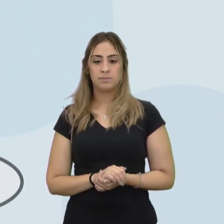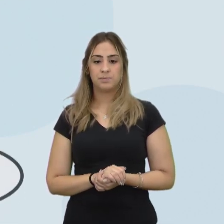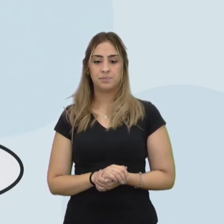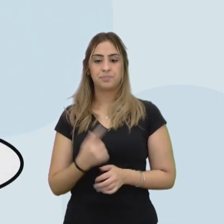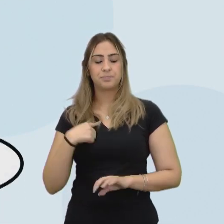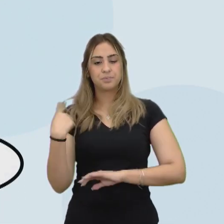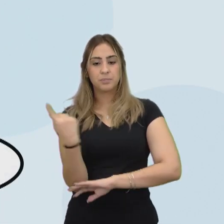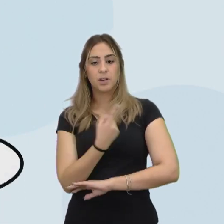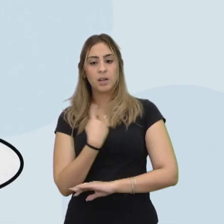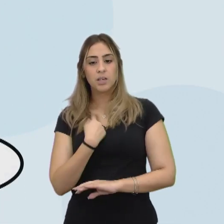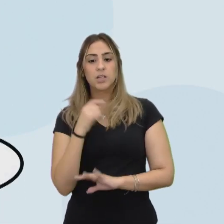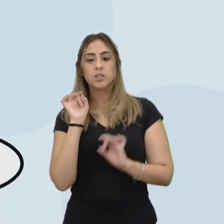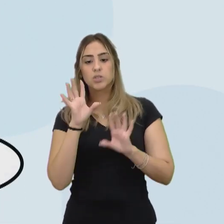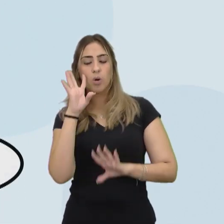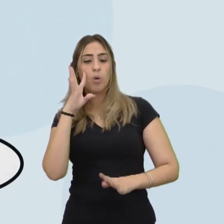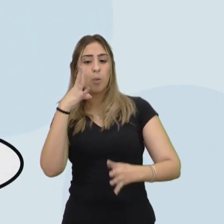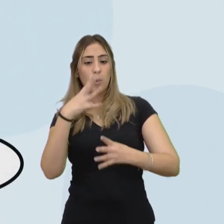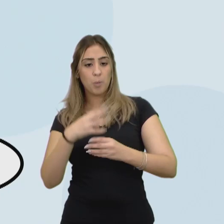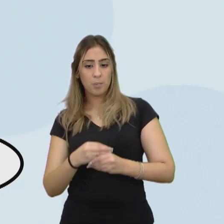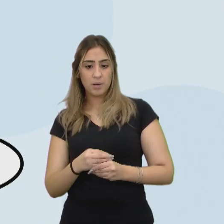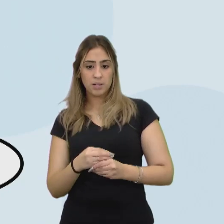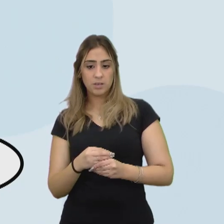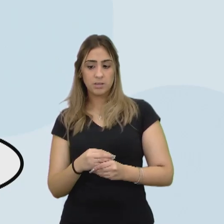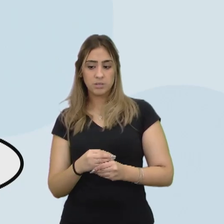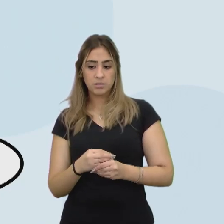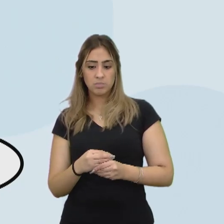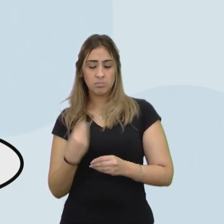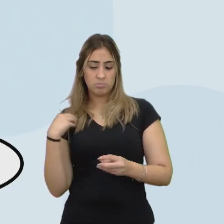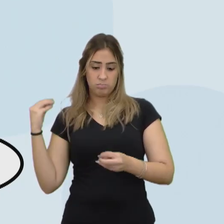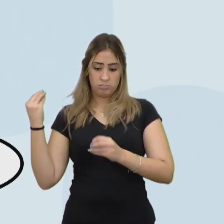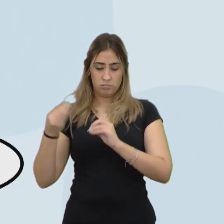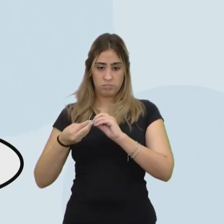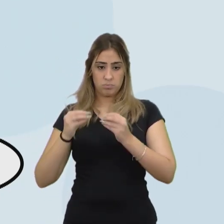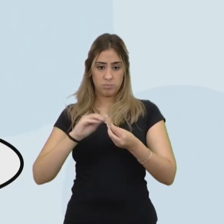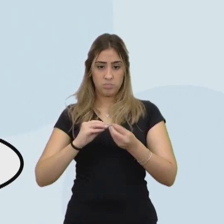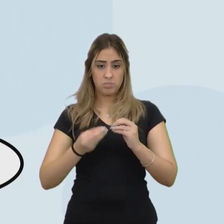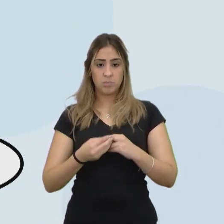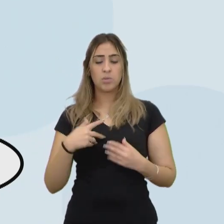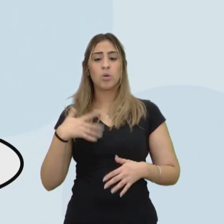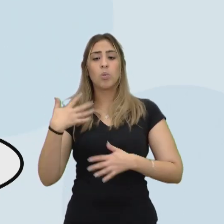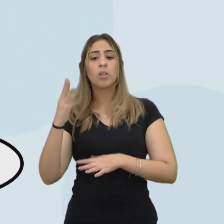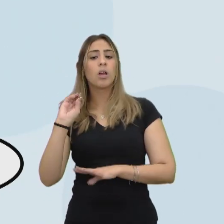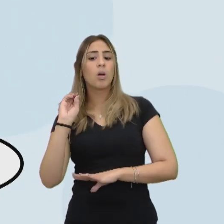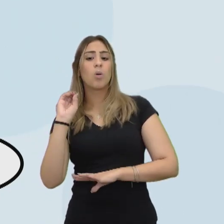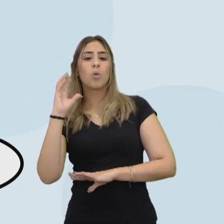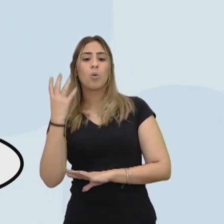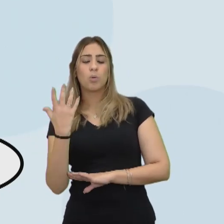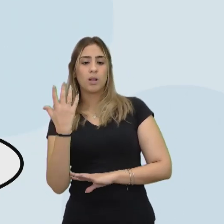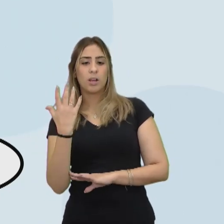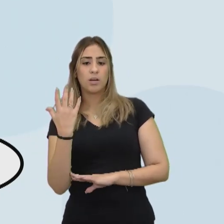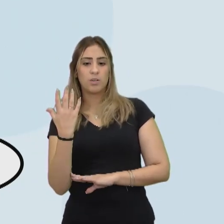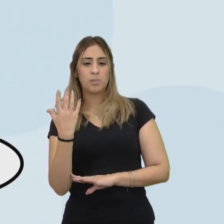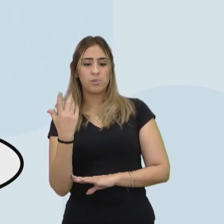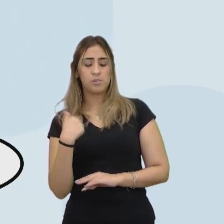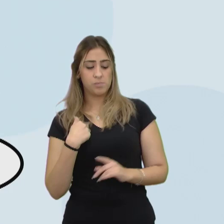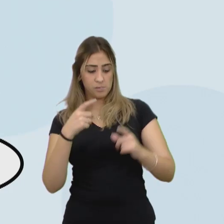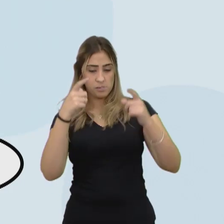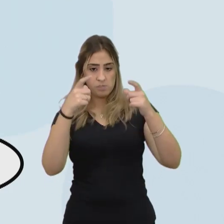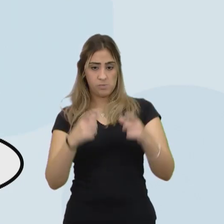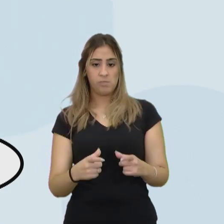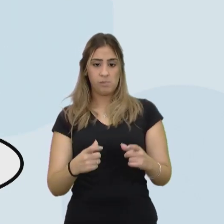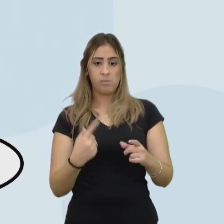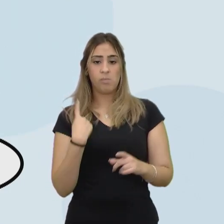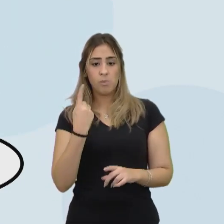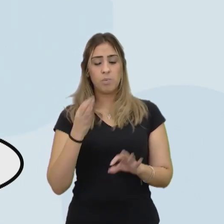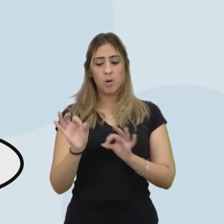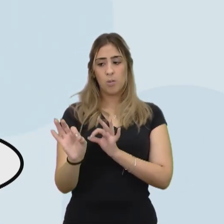a gente só compreende a segregação quando acontece um campo, quando acontece